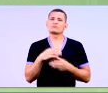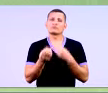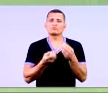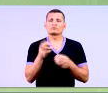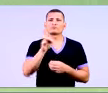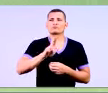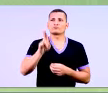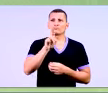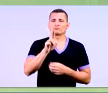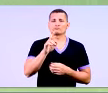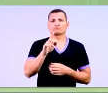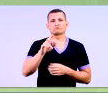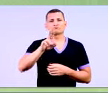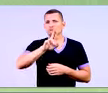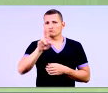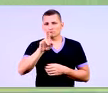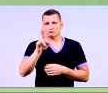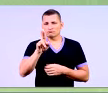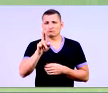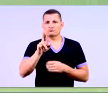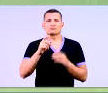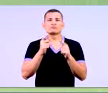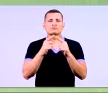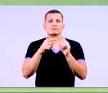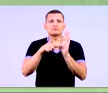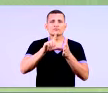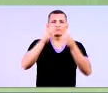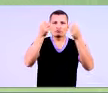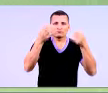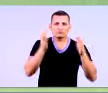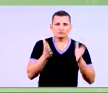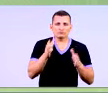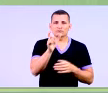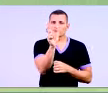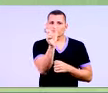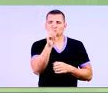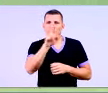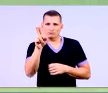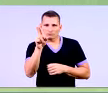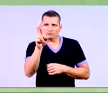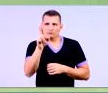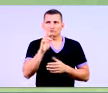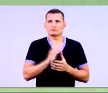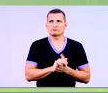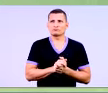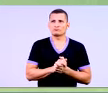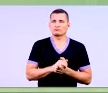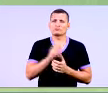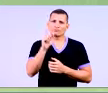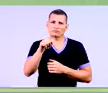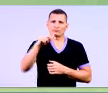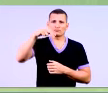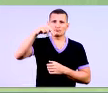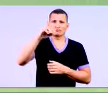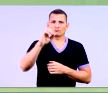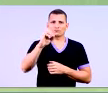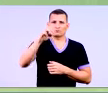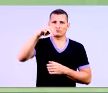o nome como exemplifiquei agora pouco qual é a situação é uma nomenclatura